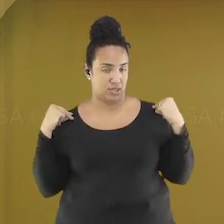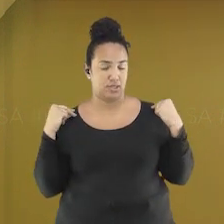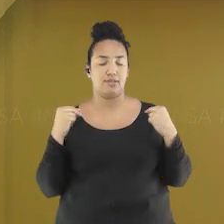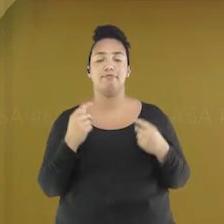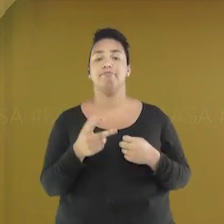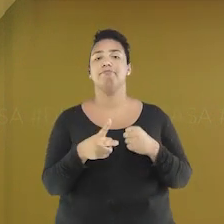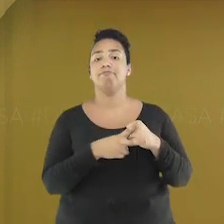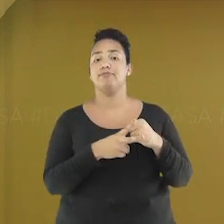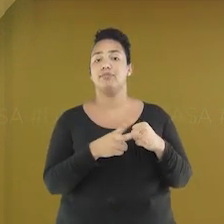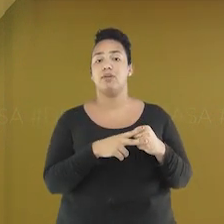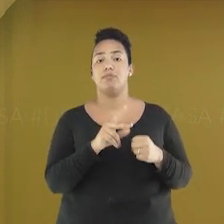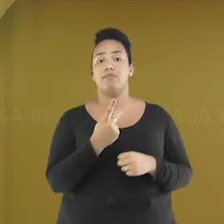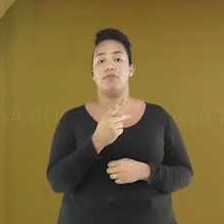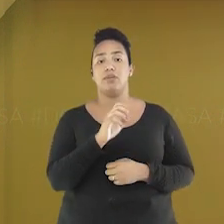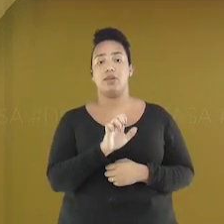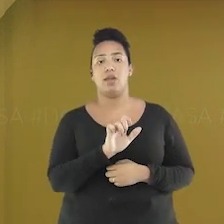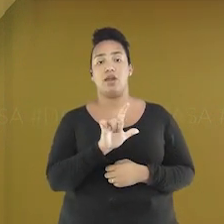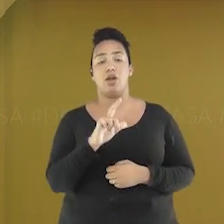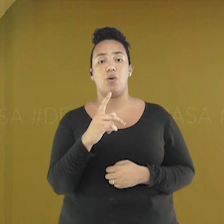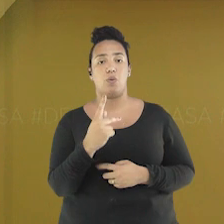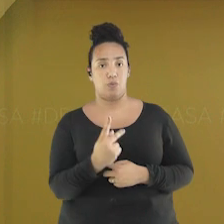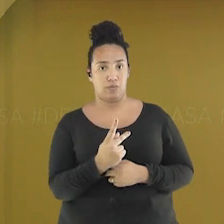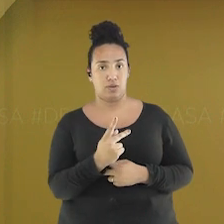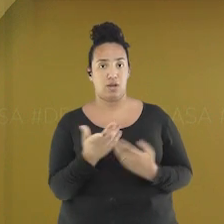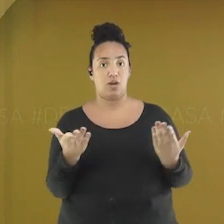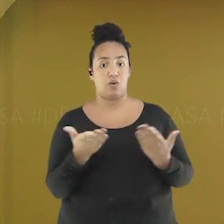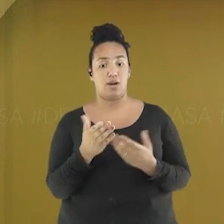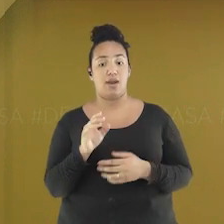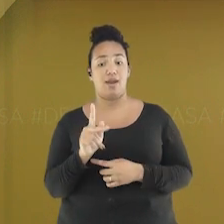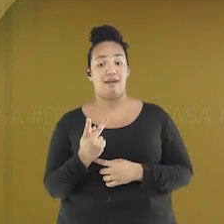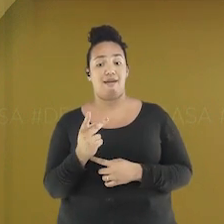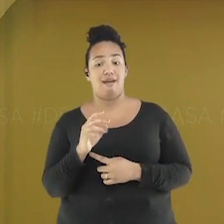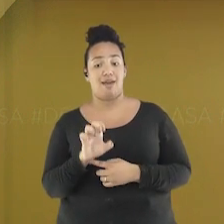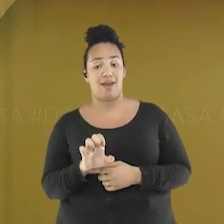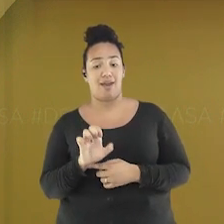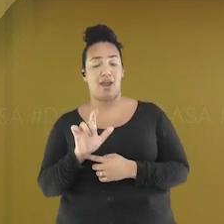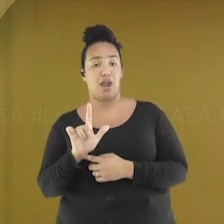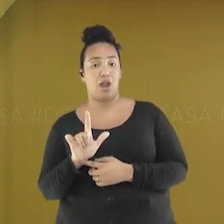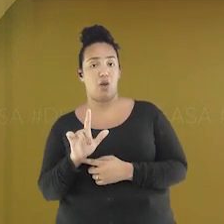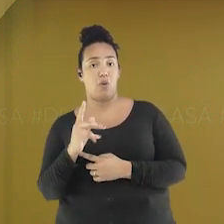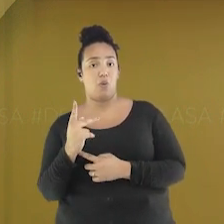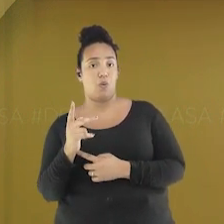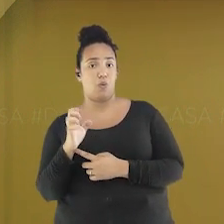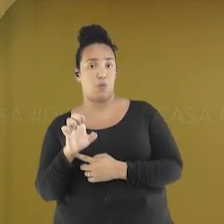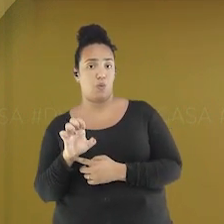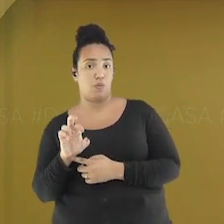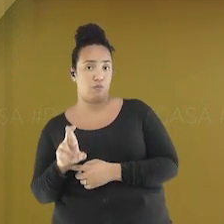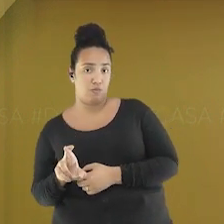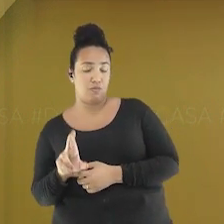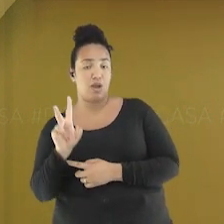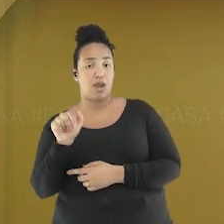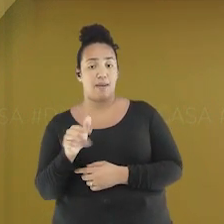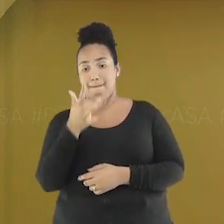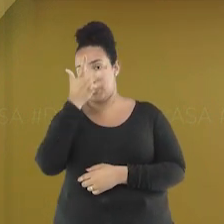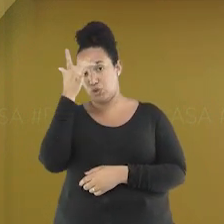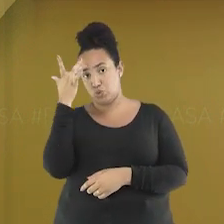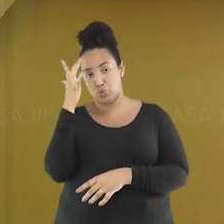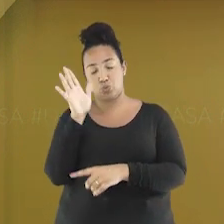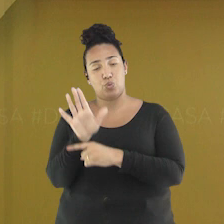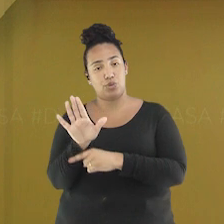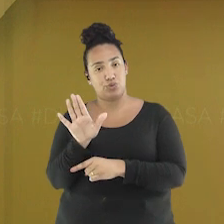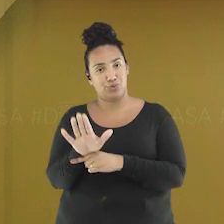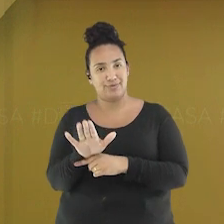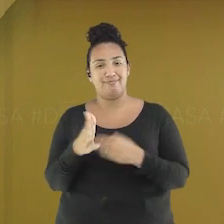Help. Helper, ajudador. Essas são palavras que vêm de verbos e elas explicitam